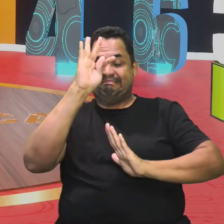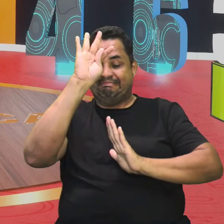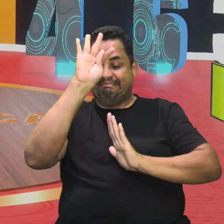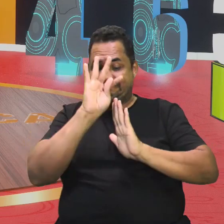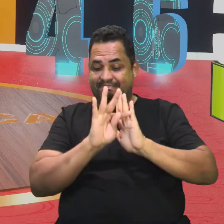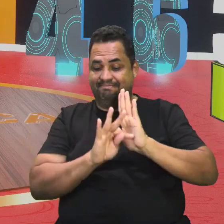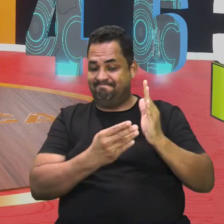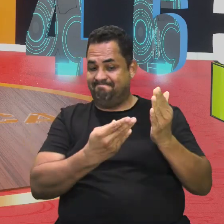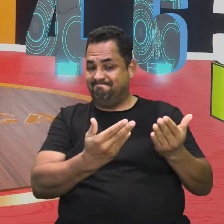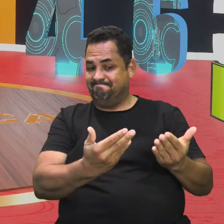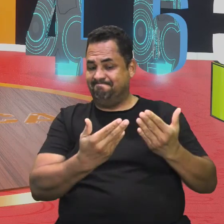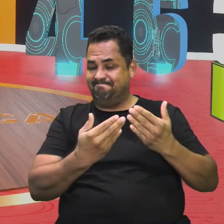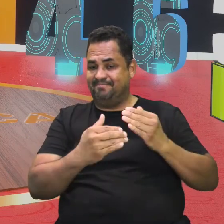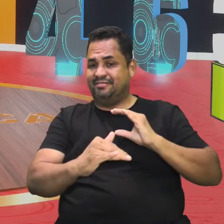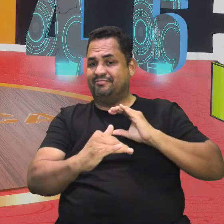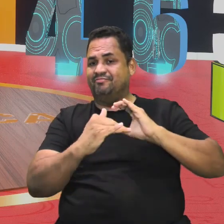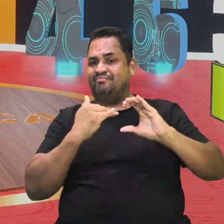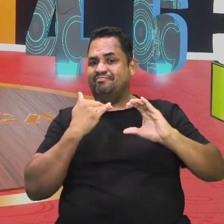texto...